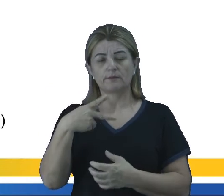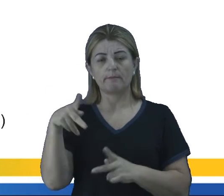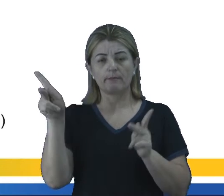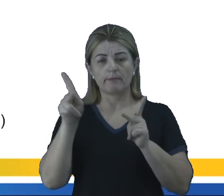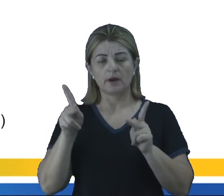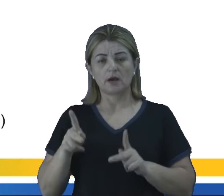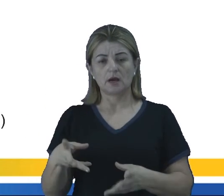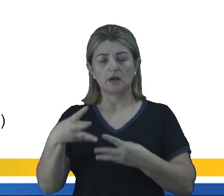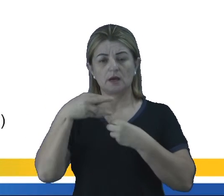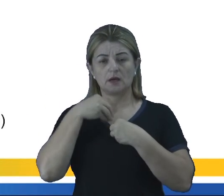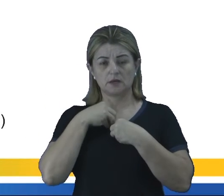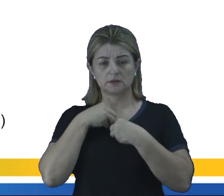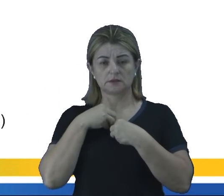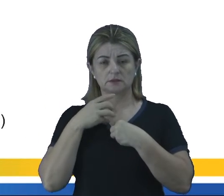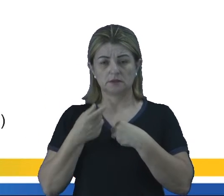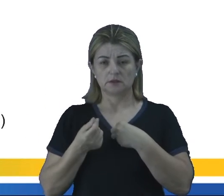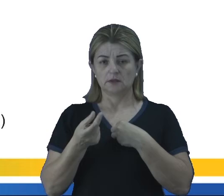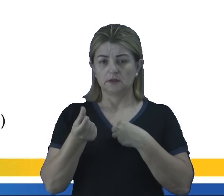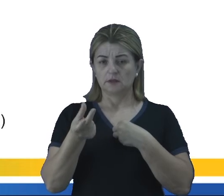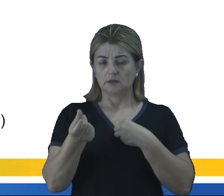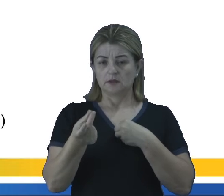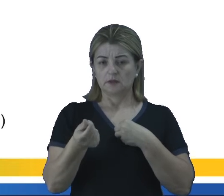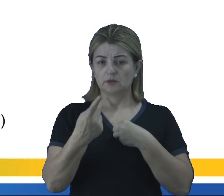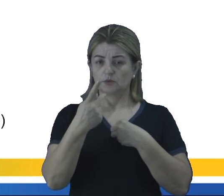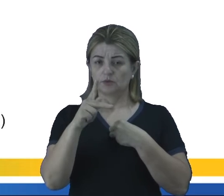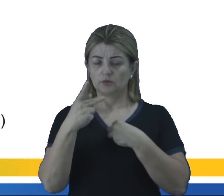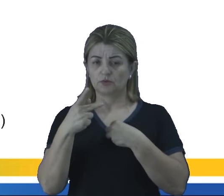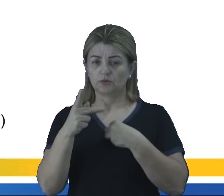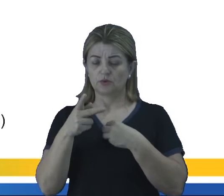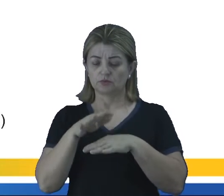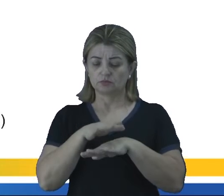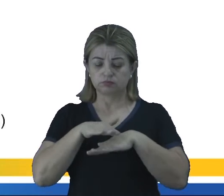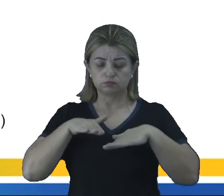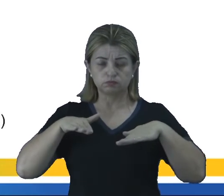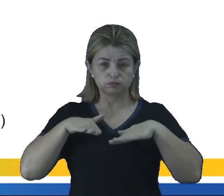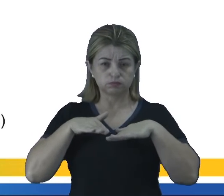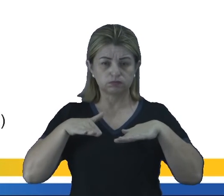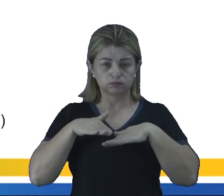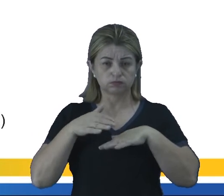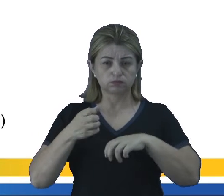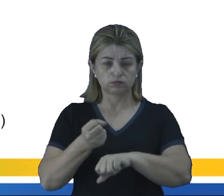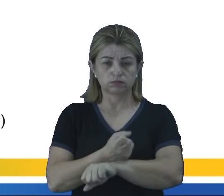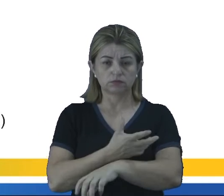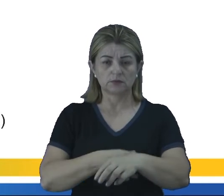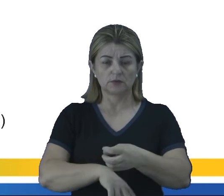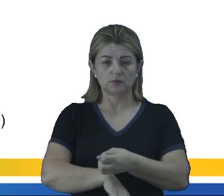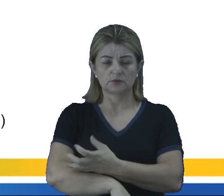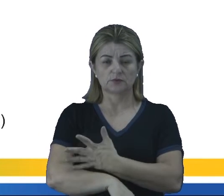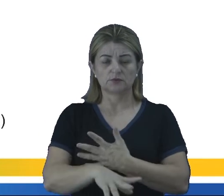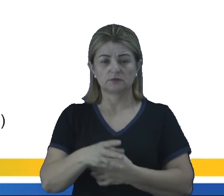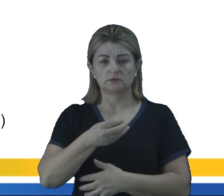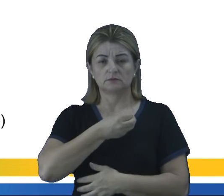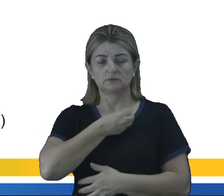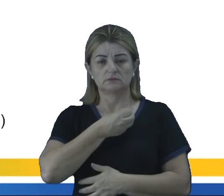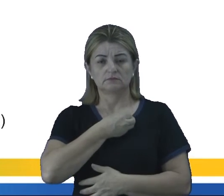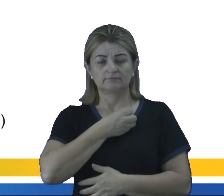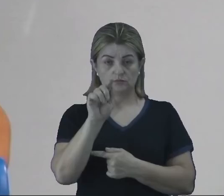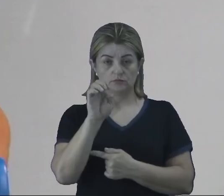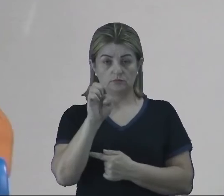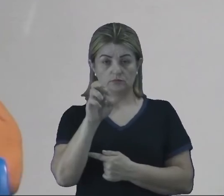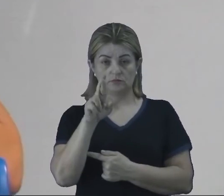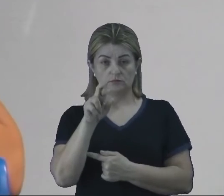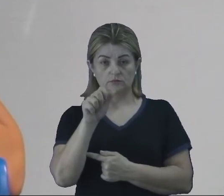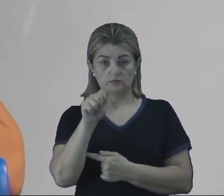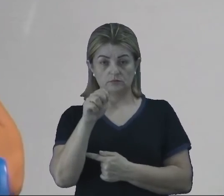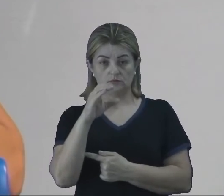sentimentos de paixão, de imaginação, e que vão nortear a escrita aí dos nossos autores, né? Aí vocês estão vendo um pouquinho sobre o que eu falei anteriormente,